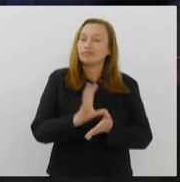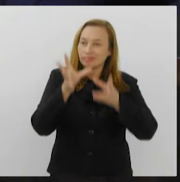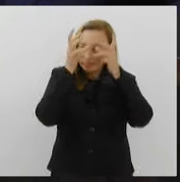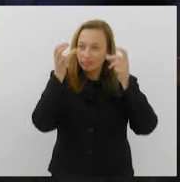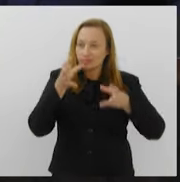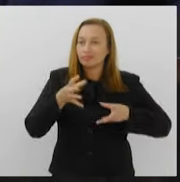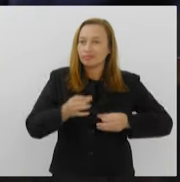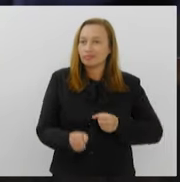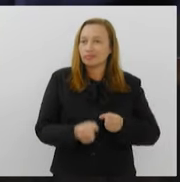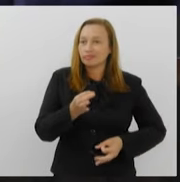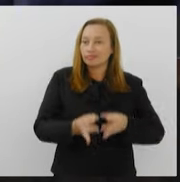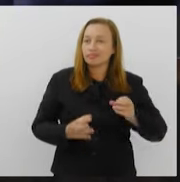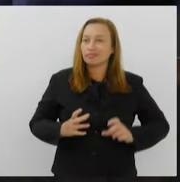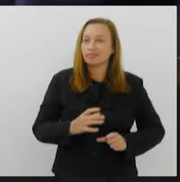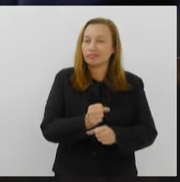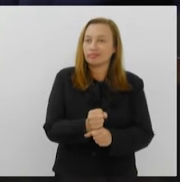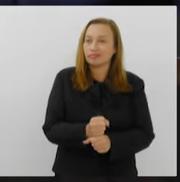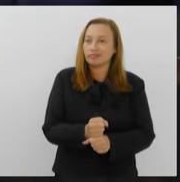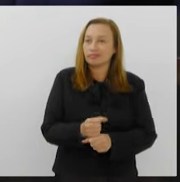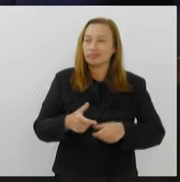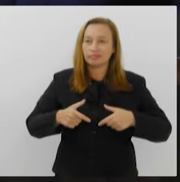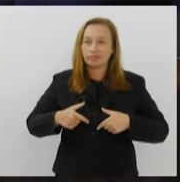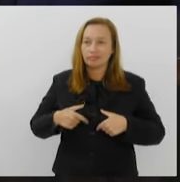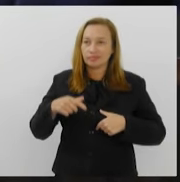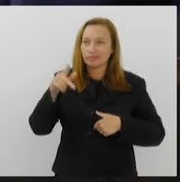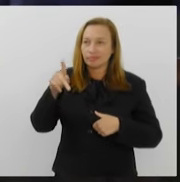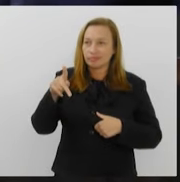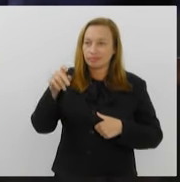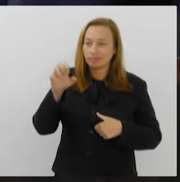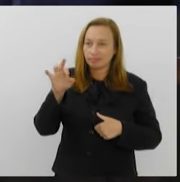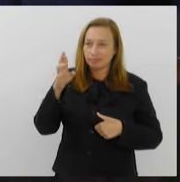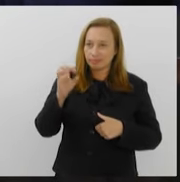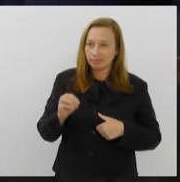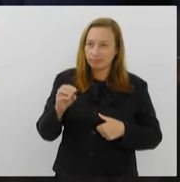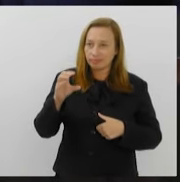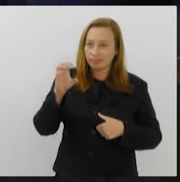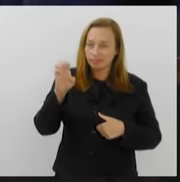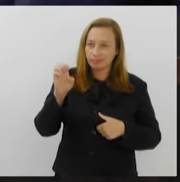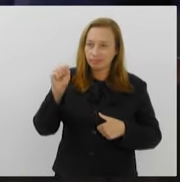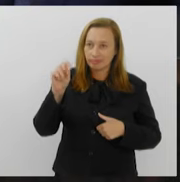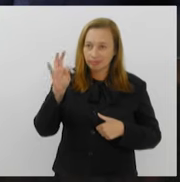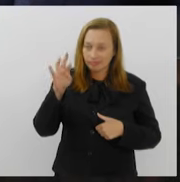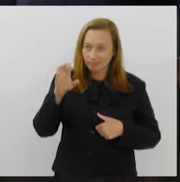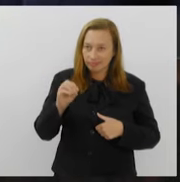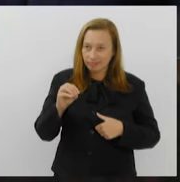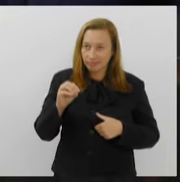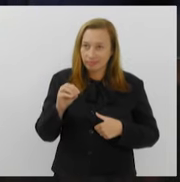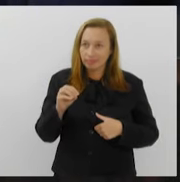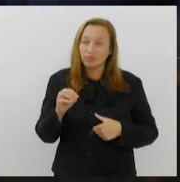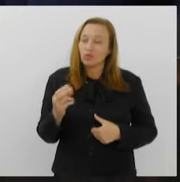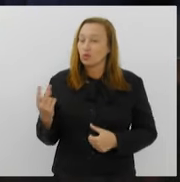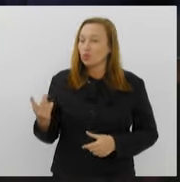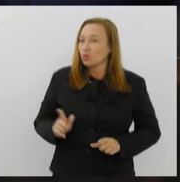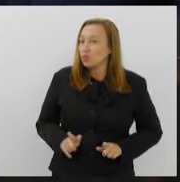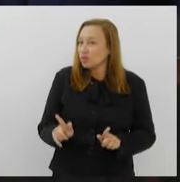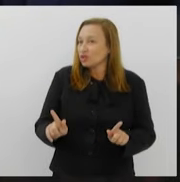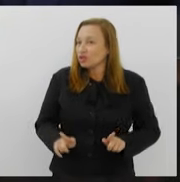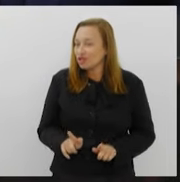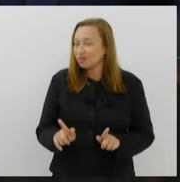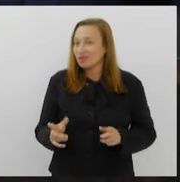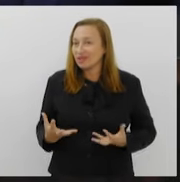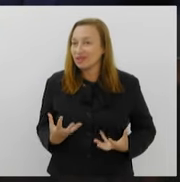de receber a medalha Pedro Ernesto. Então, inédito, né? Pelo menos os gêmeos recebendo, então, no mesmo